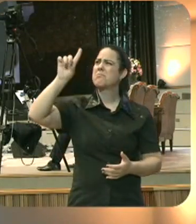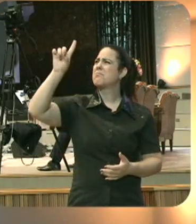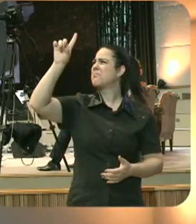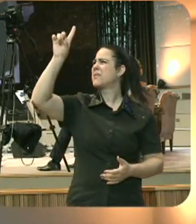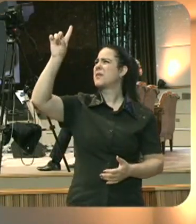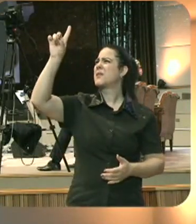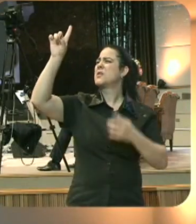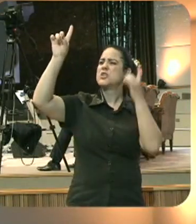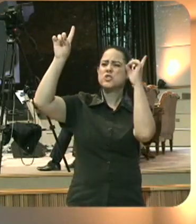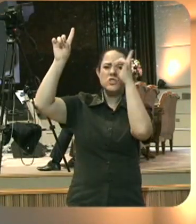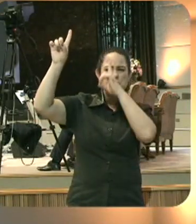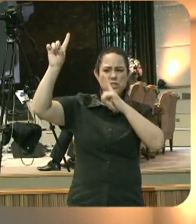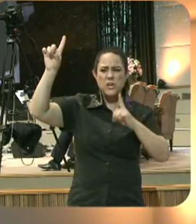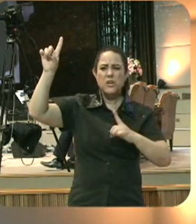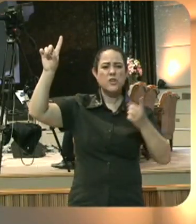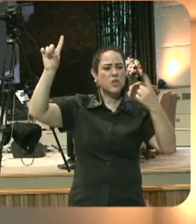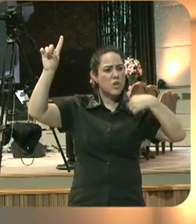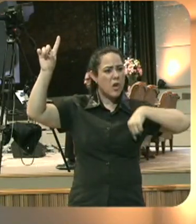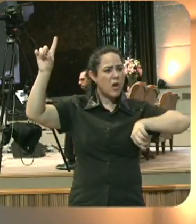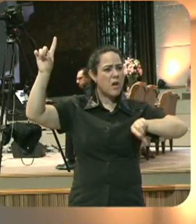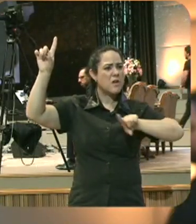uma resposta do nosso coração.